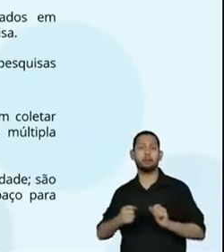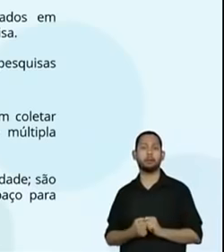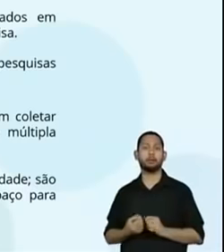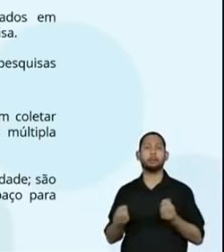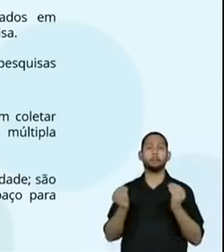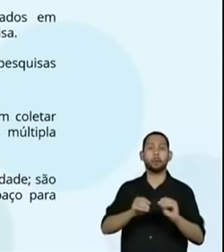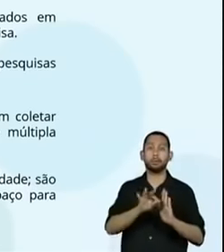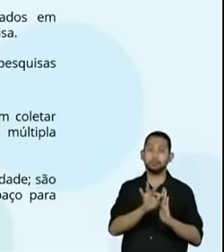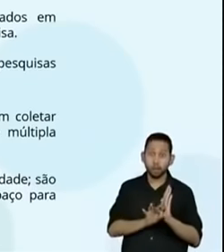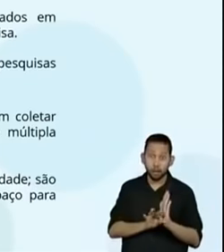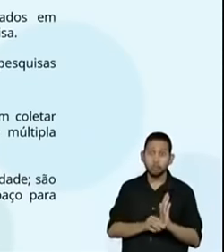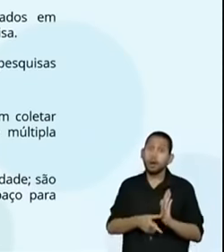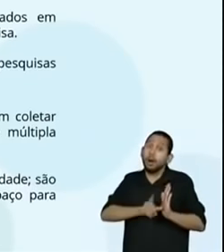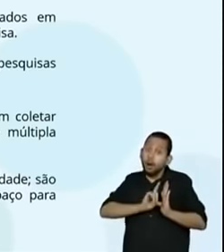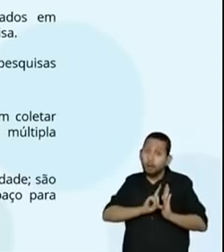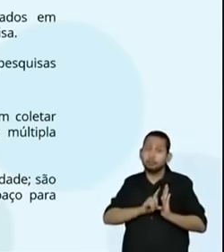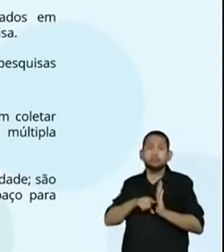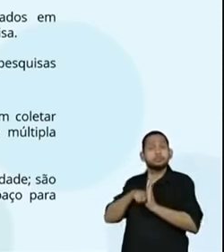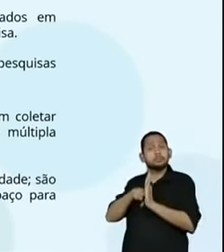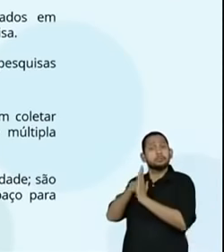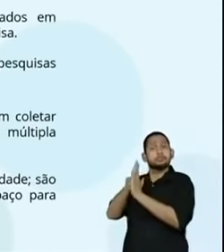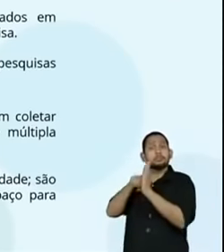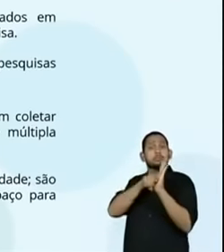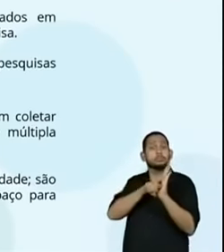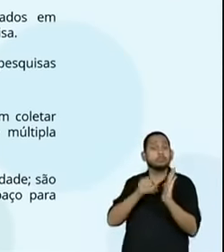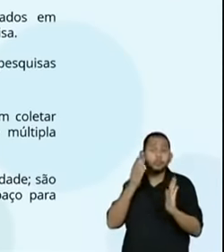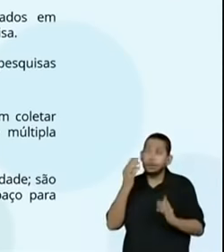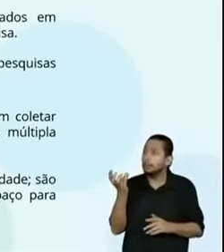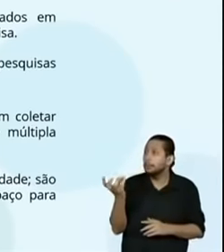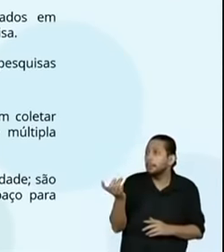uma pesquisa, né? Precisa